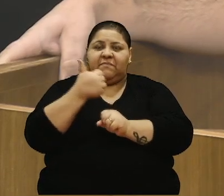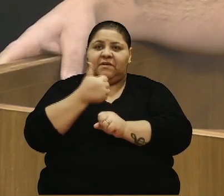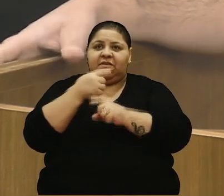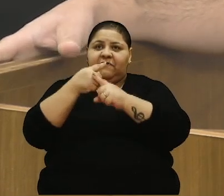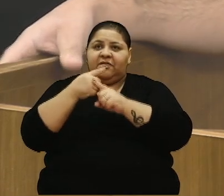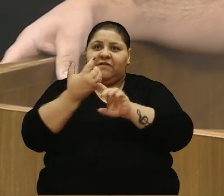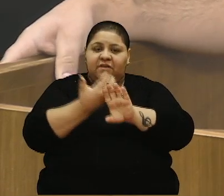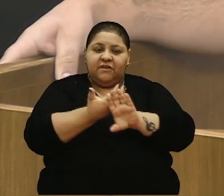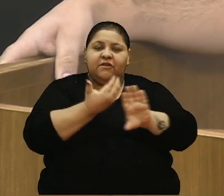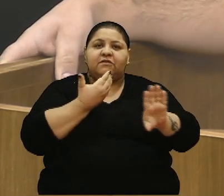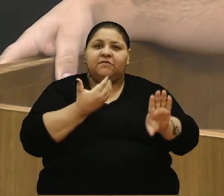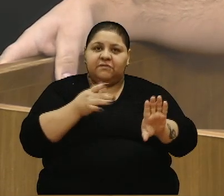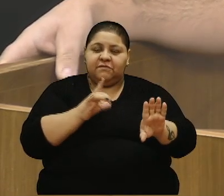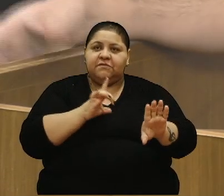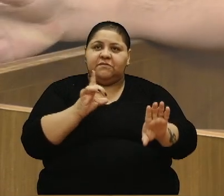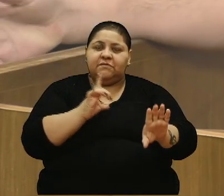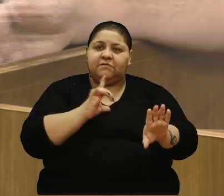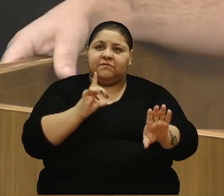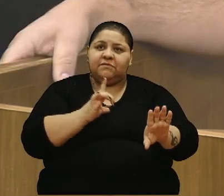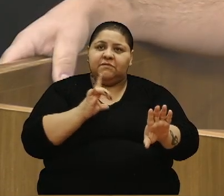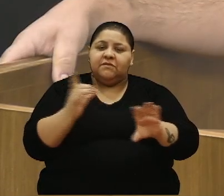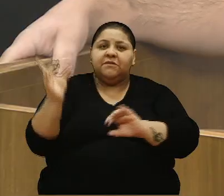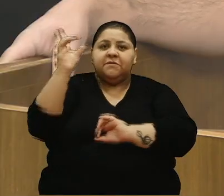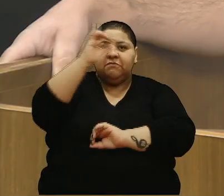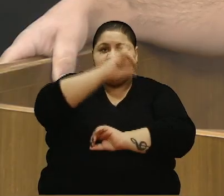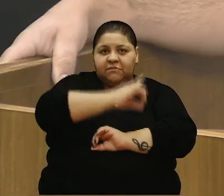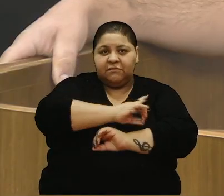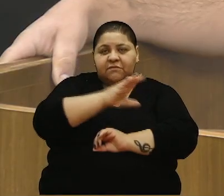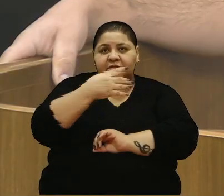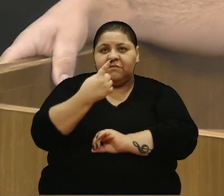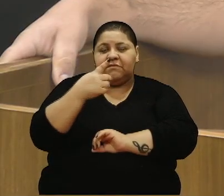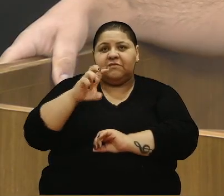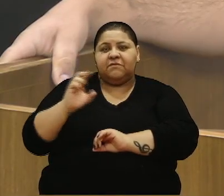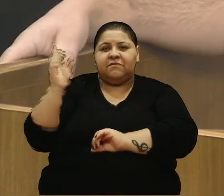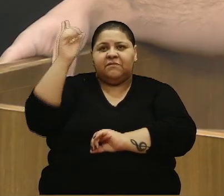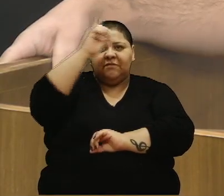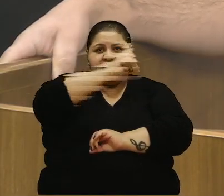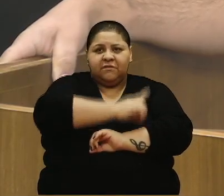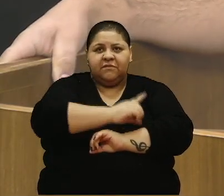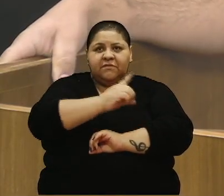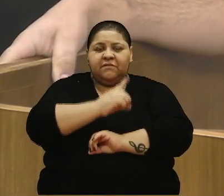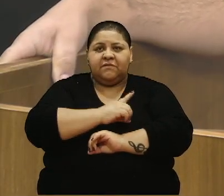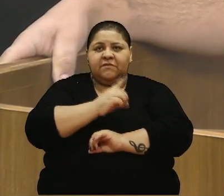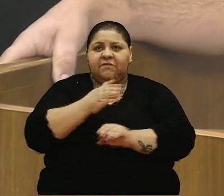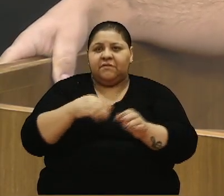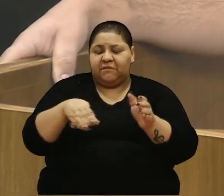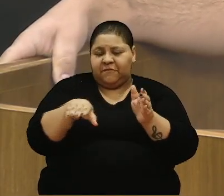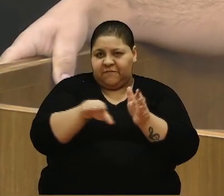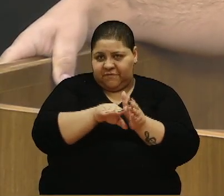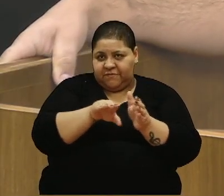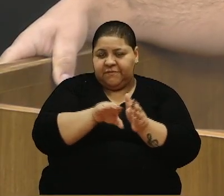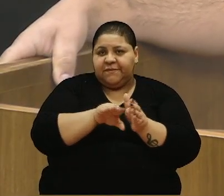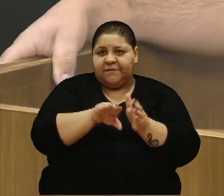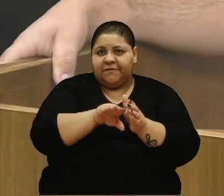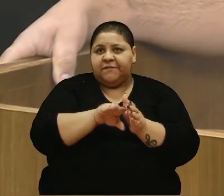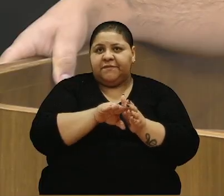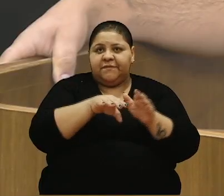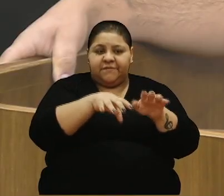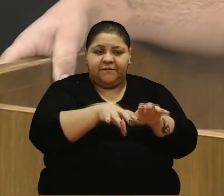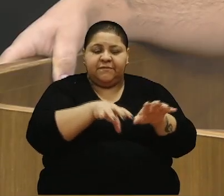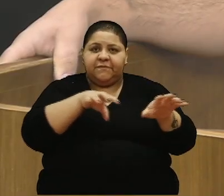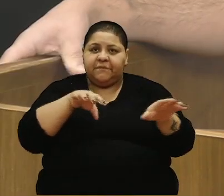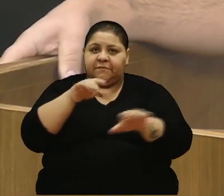que tiro dias, né, então 15 dias, eu tenho até 15 dias de